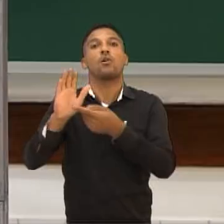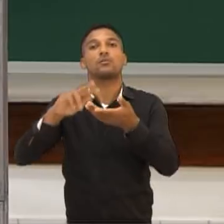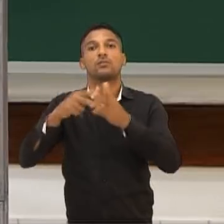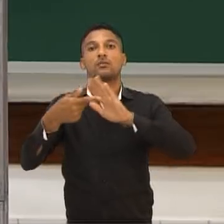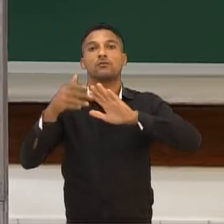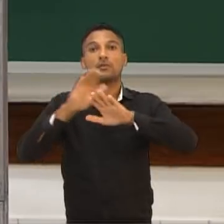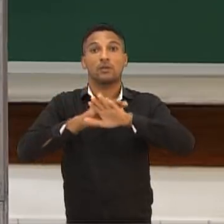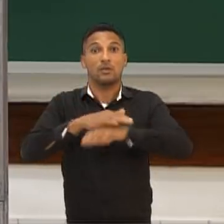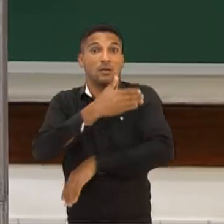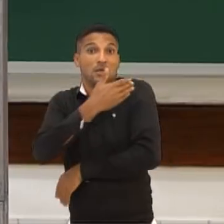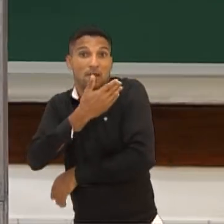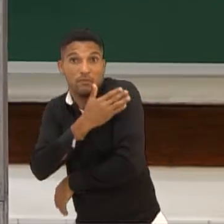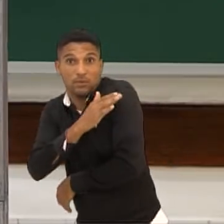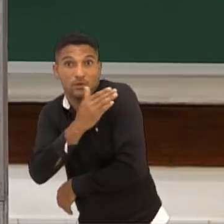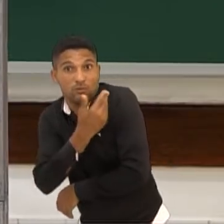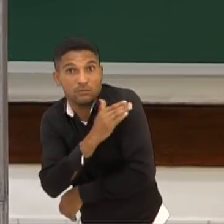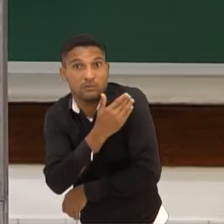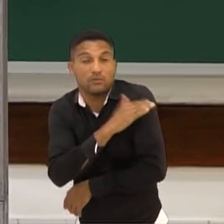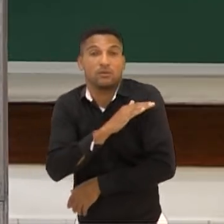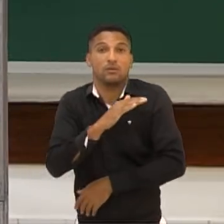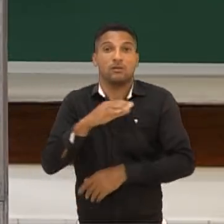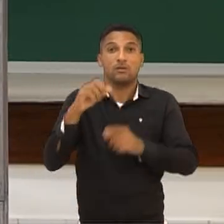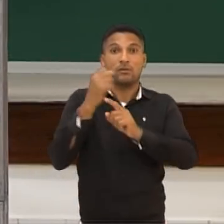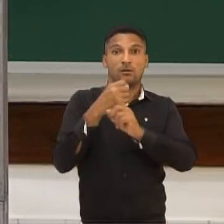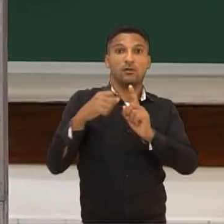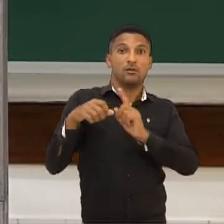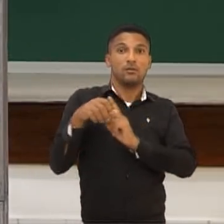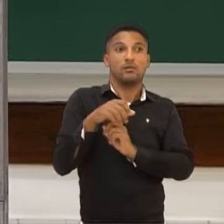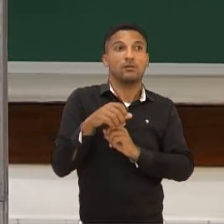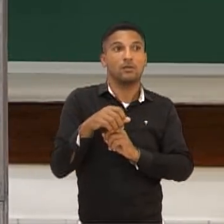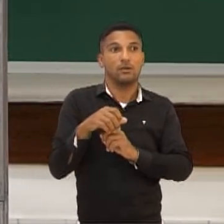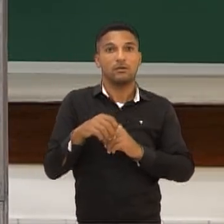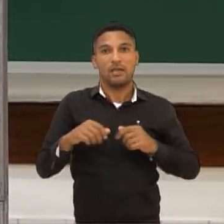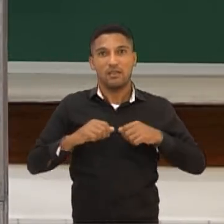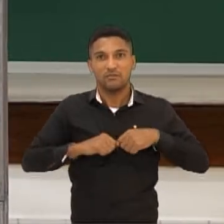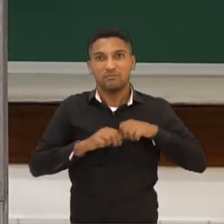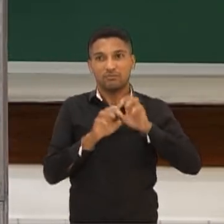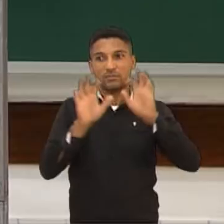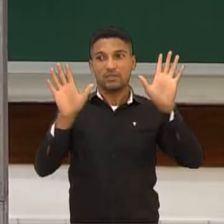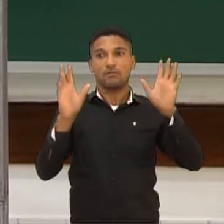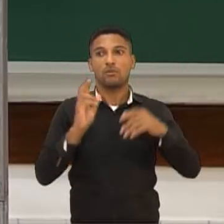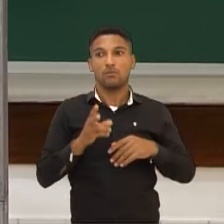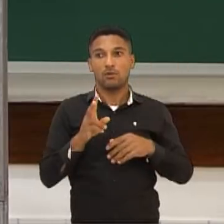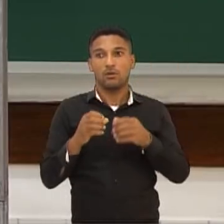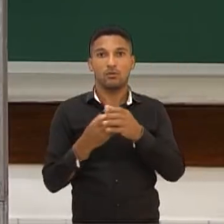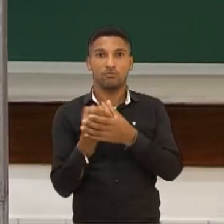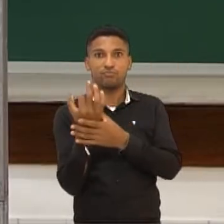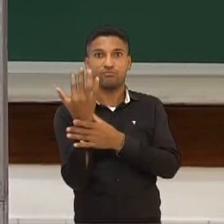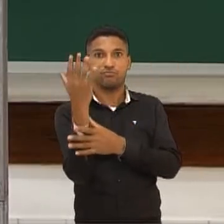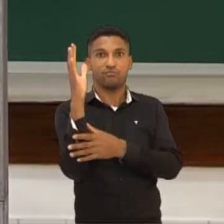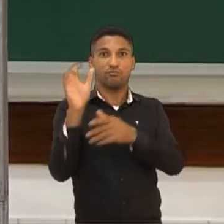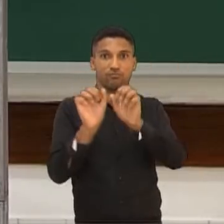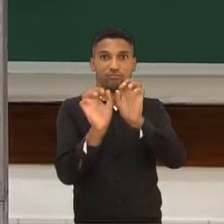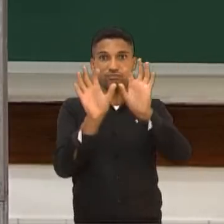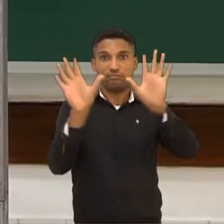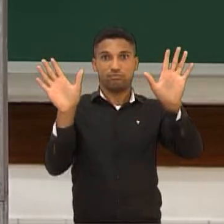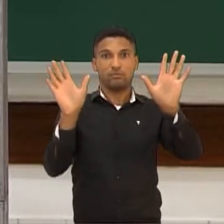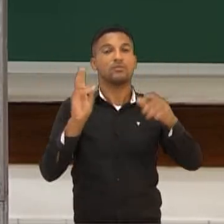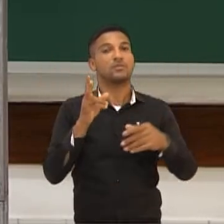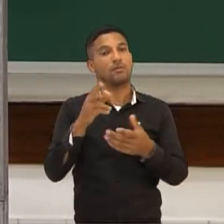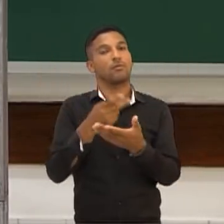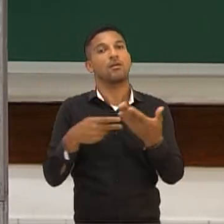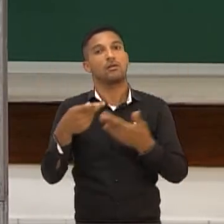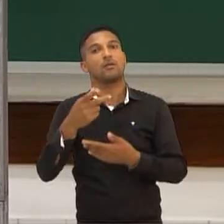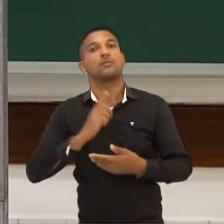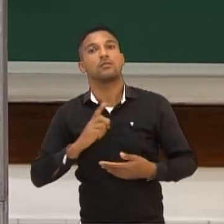sempre vai trabalhar também com a questão de linhas, né, que saem, essas raízes, está sempre presente nas obras dela.